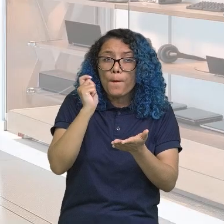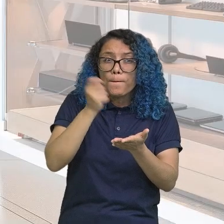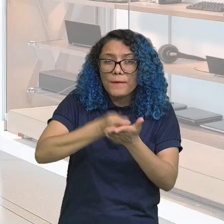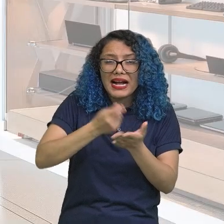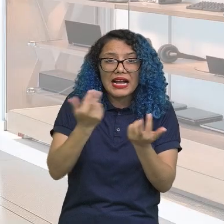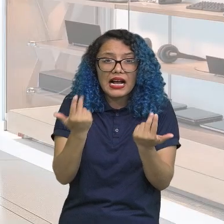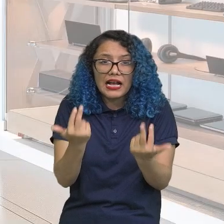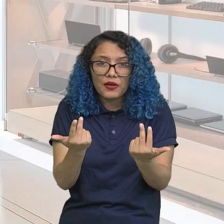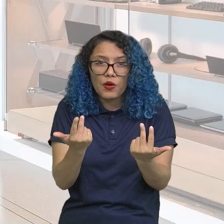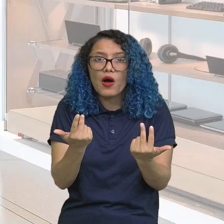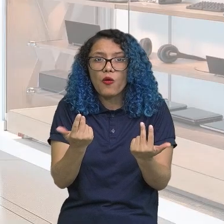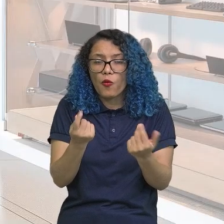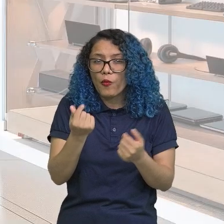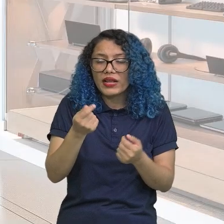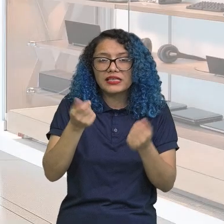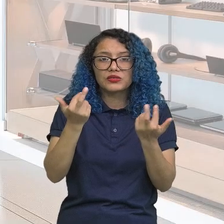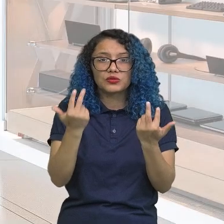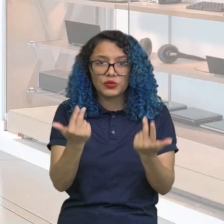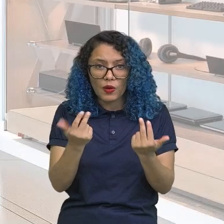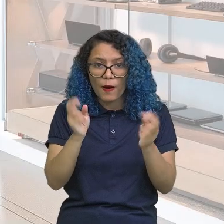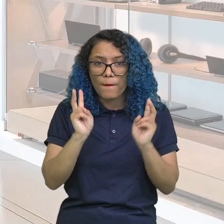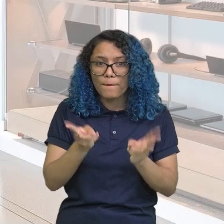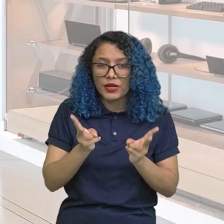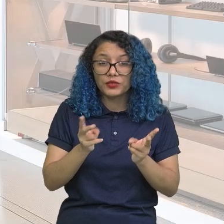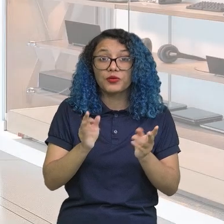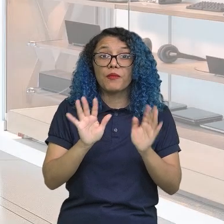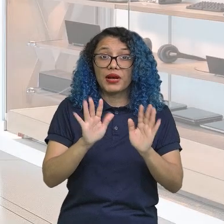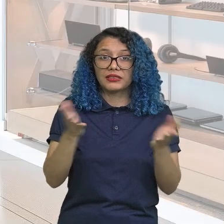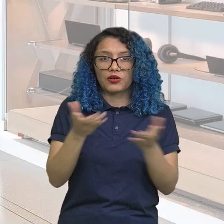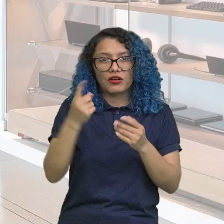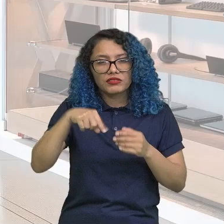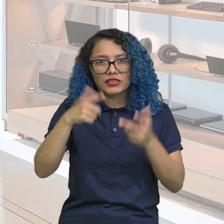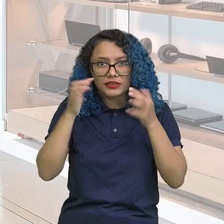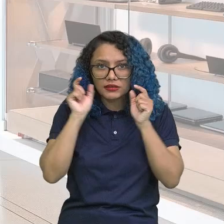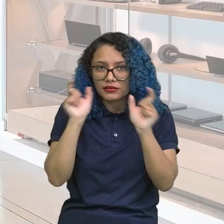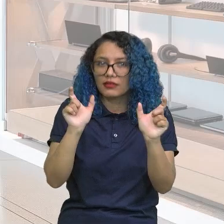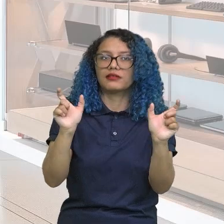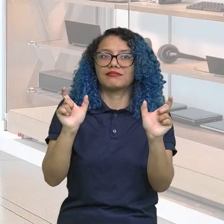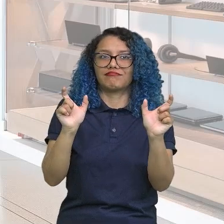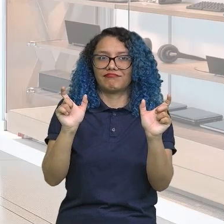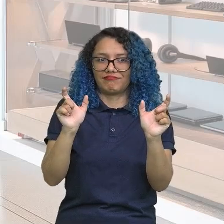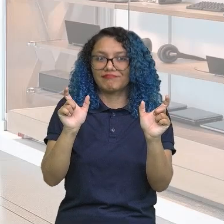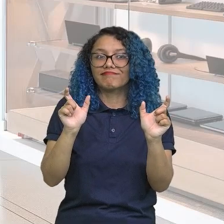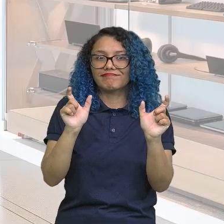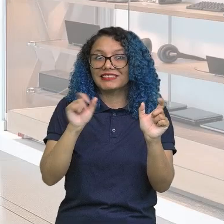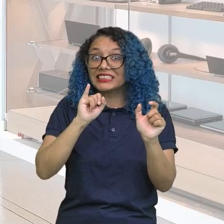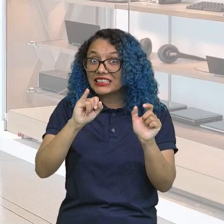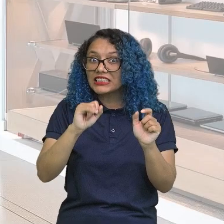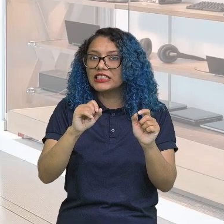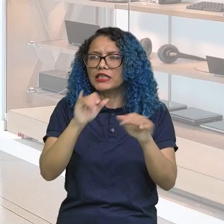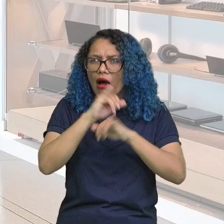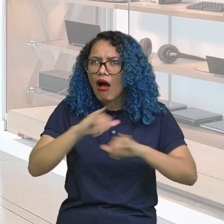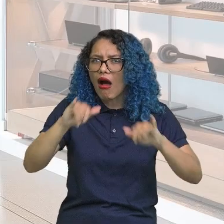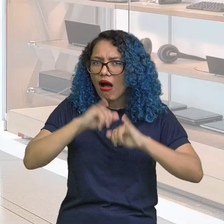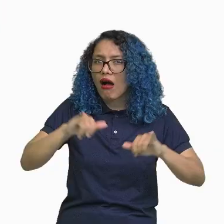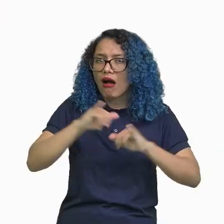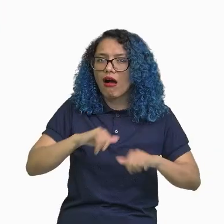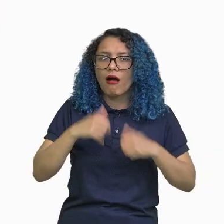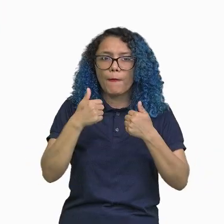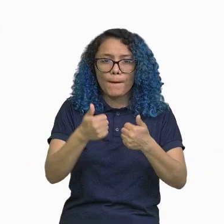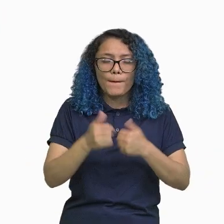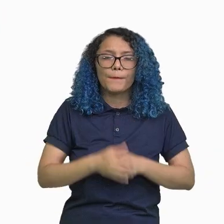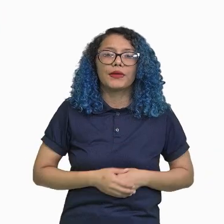ficar ligado quando começar a aparecer essas propagandas aí ao seu redor. Mas dando continuidade na nossa aula, observa